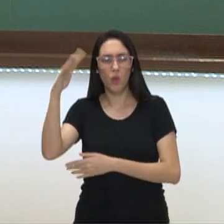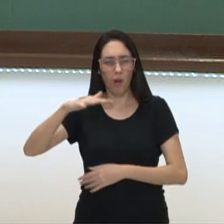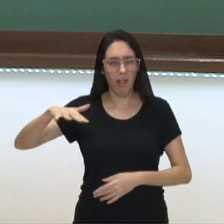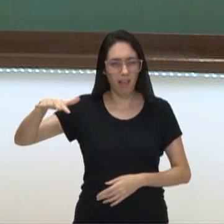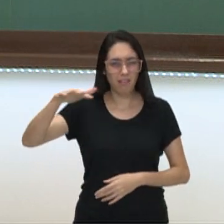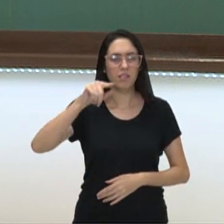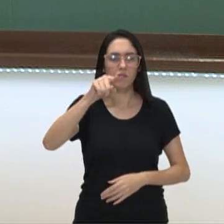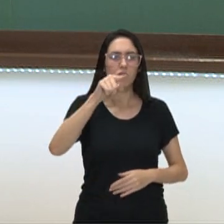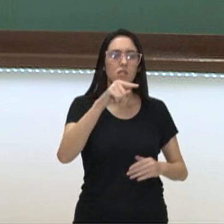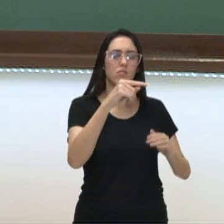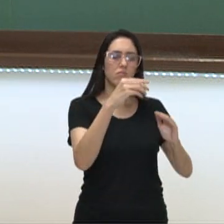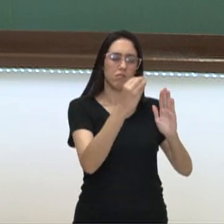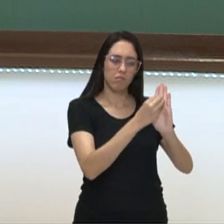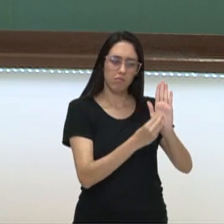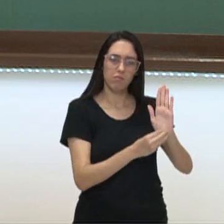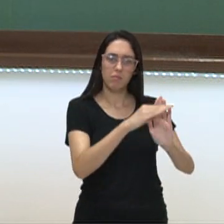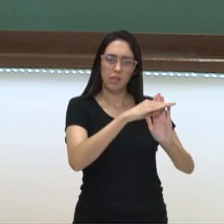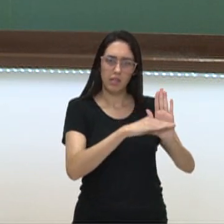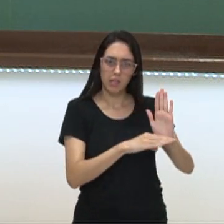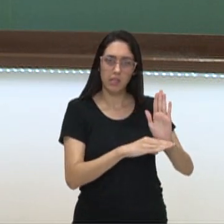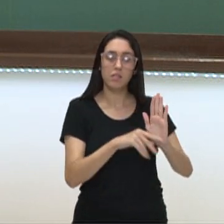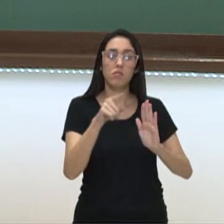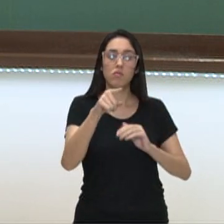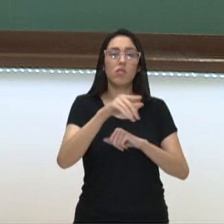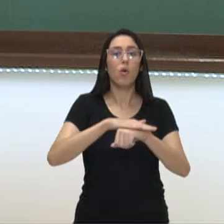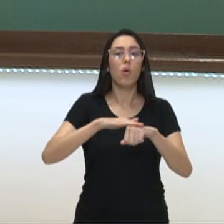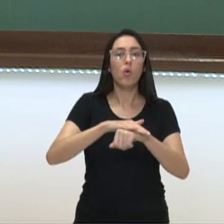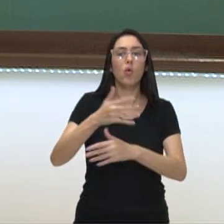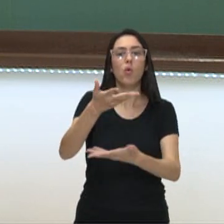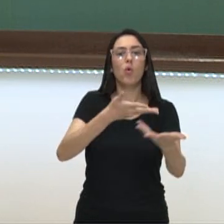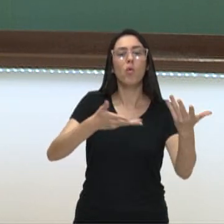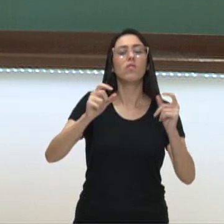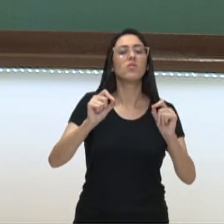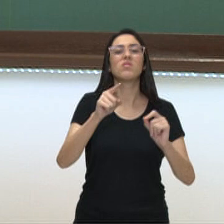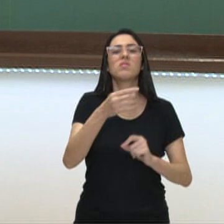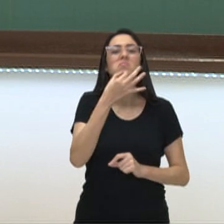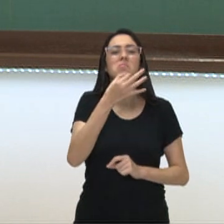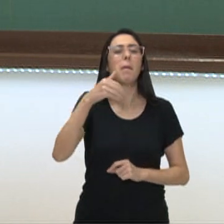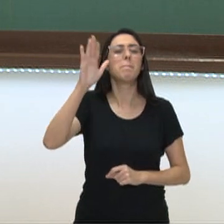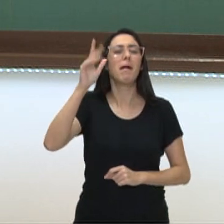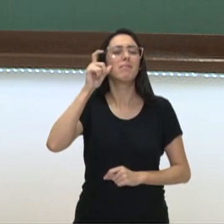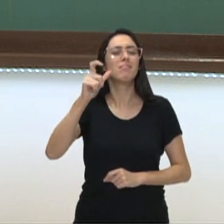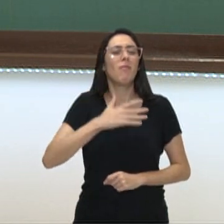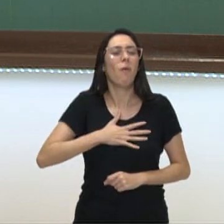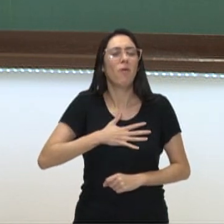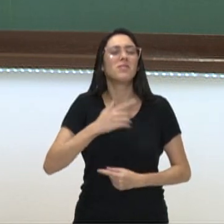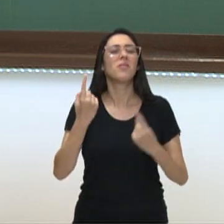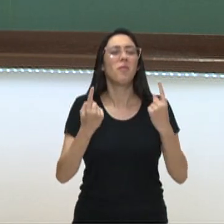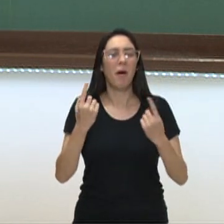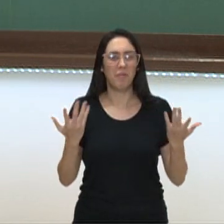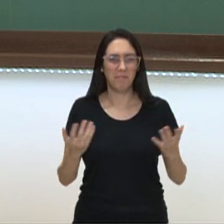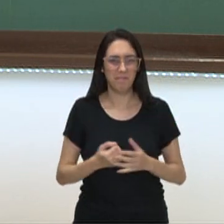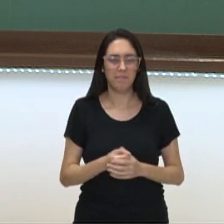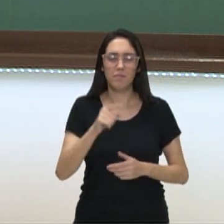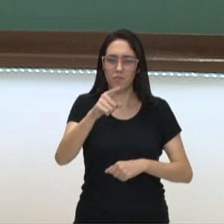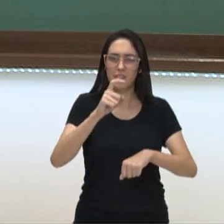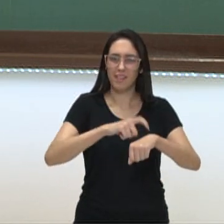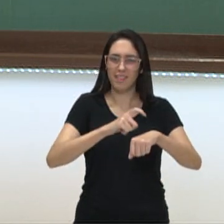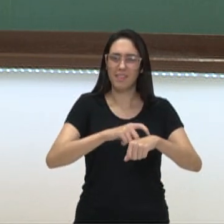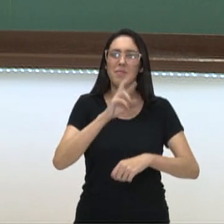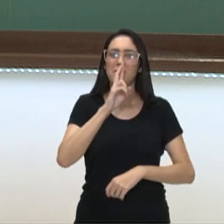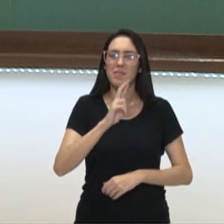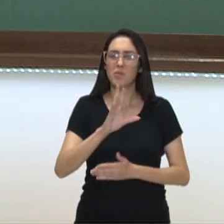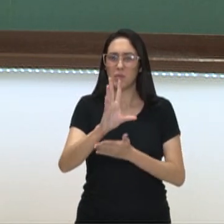fazer uma lista e comentar um pouquinho sobre a que você achou mais interessante, tá bom? De novo, um tempinho para